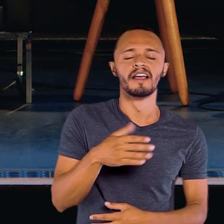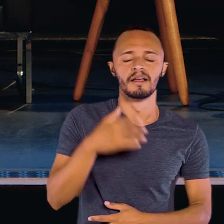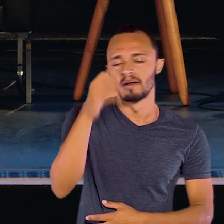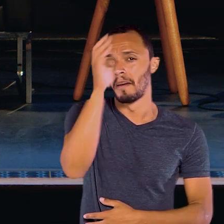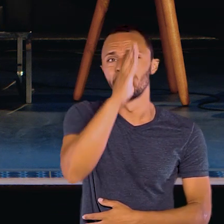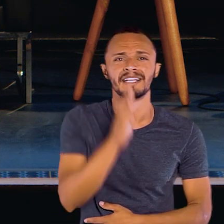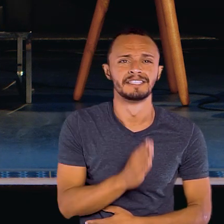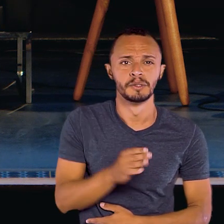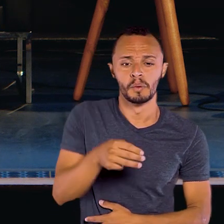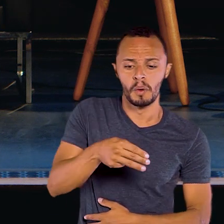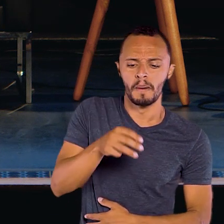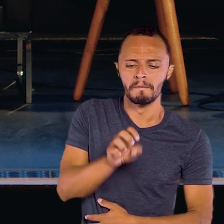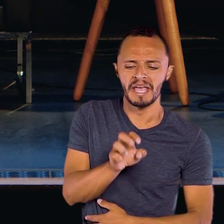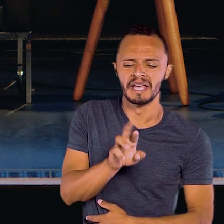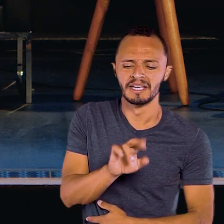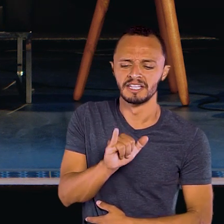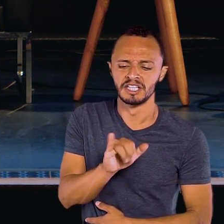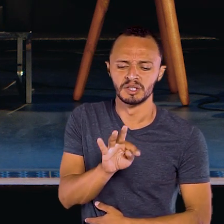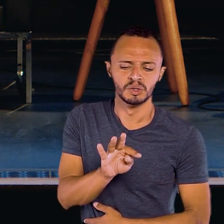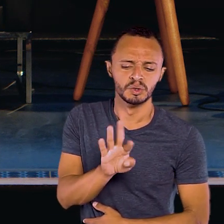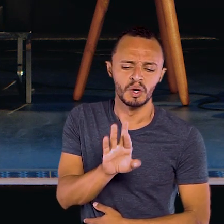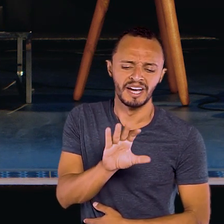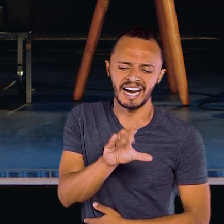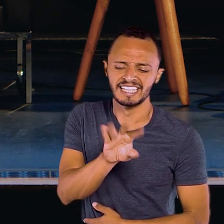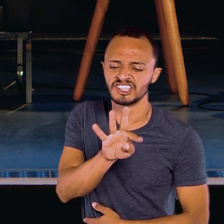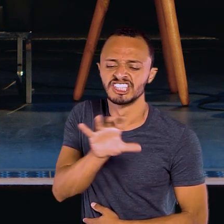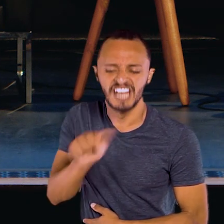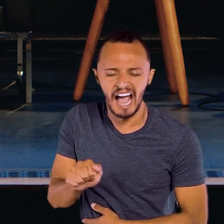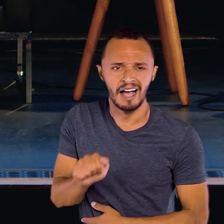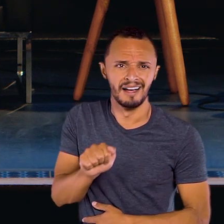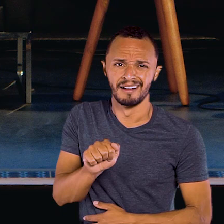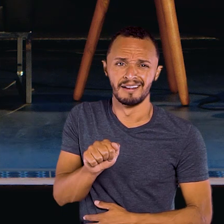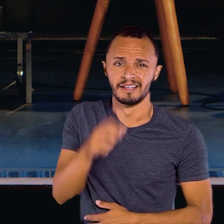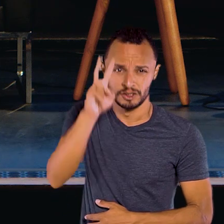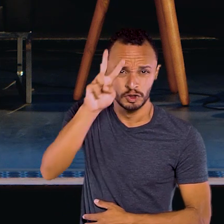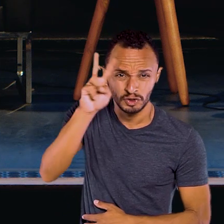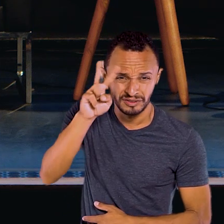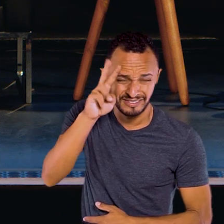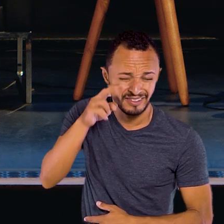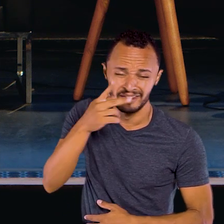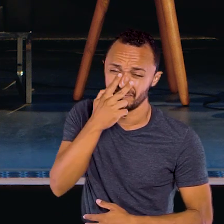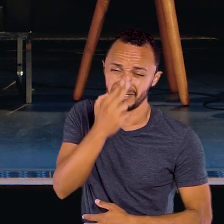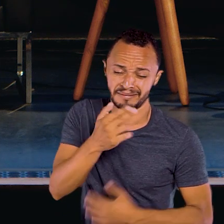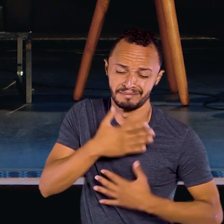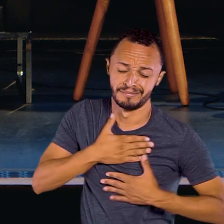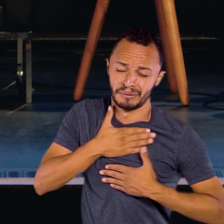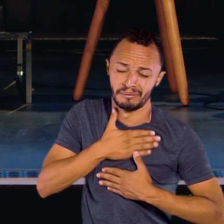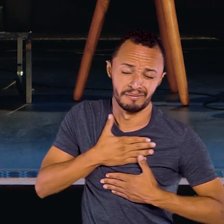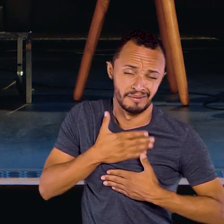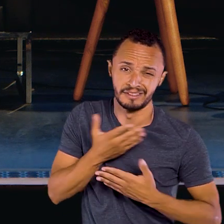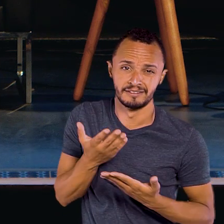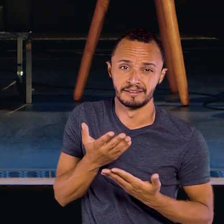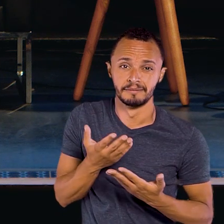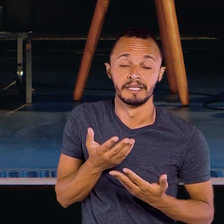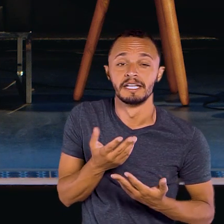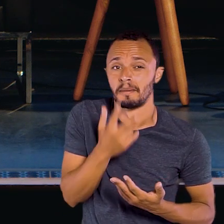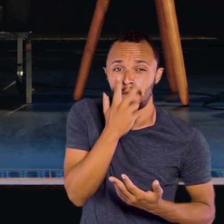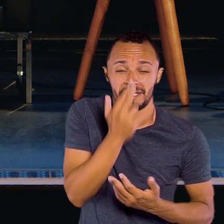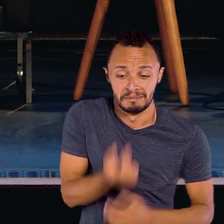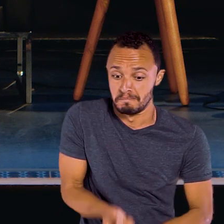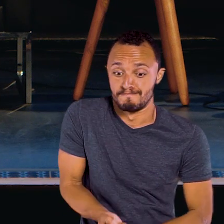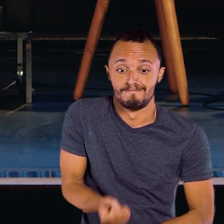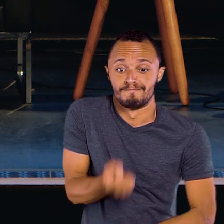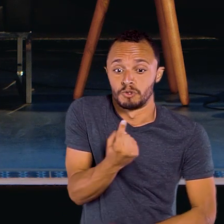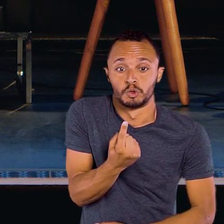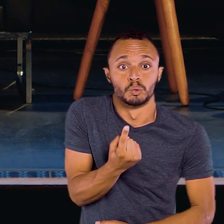se isso não fosse uma crueldade absoluta, né? Em que algumas pessoas tenham que... O Brasil gosta da seguinte... Essa matéria